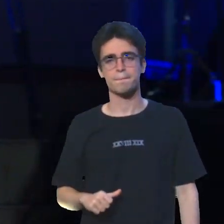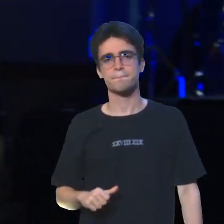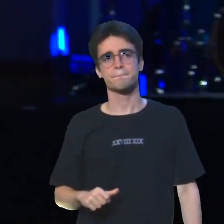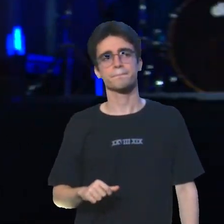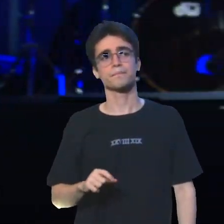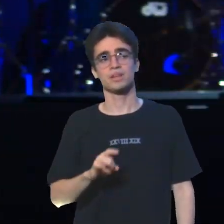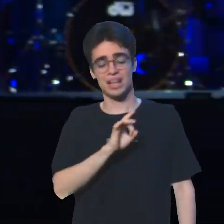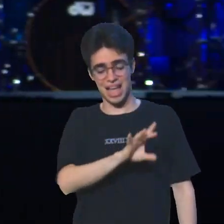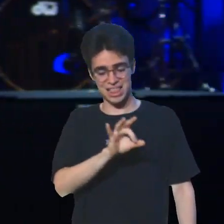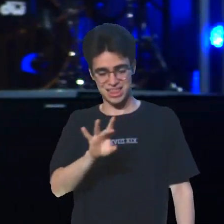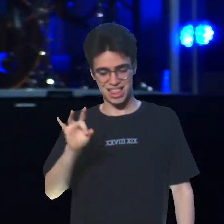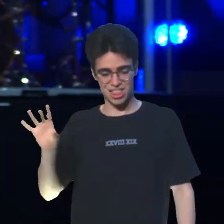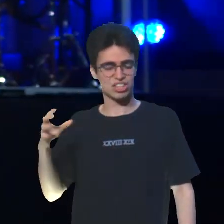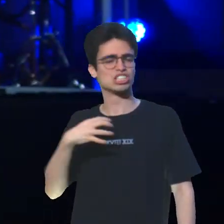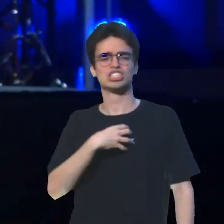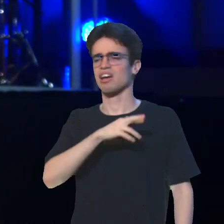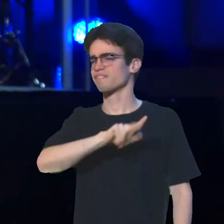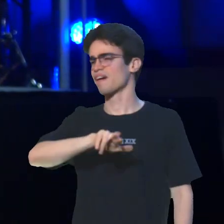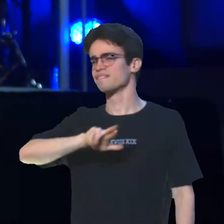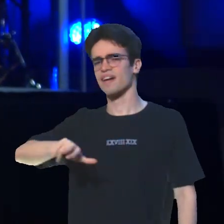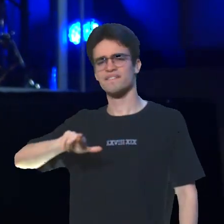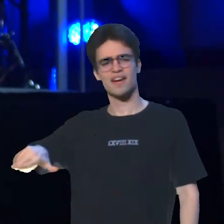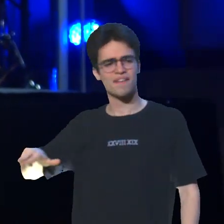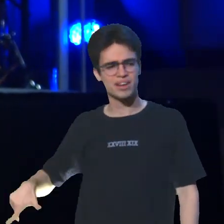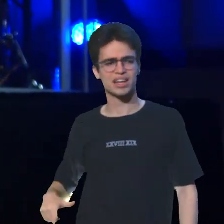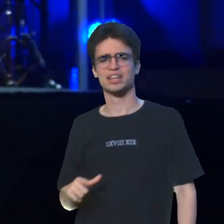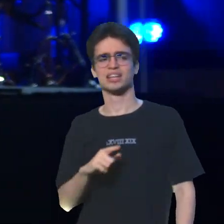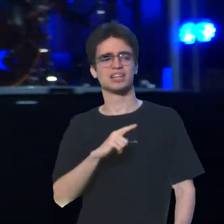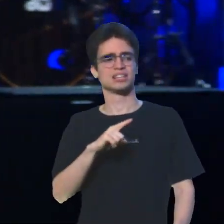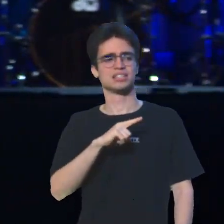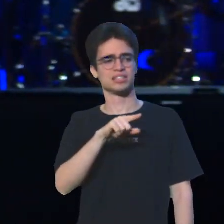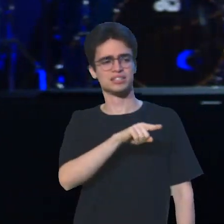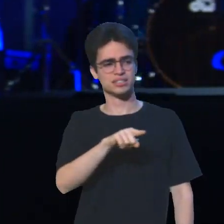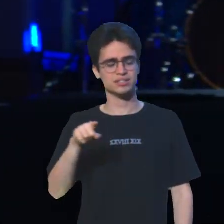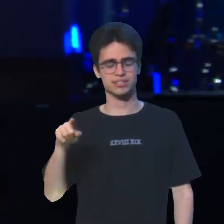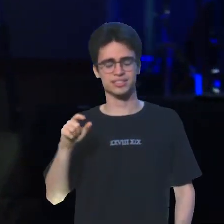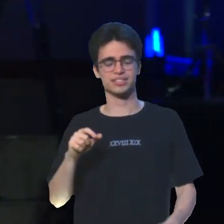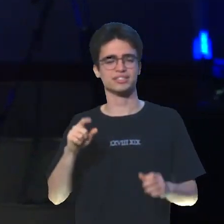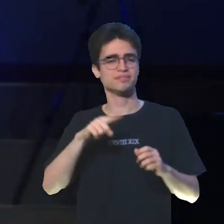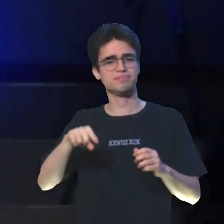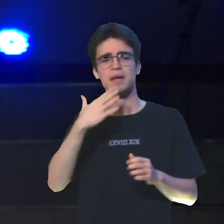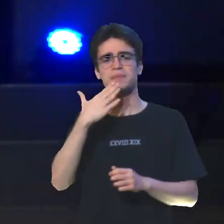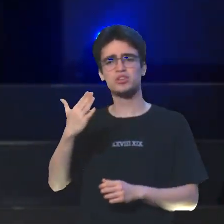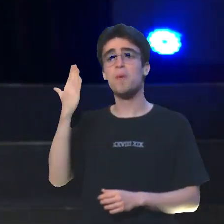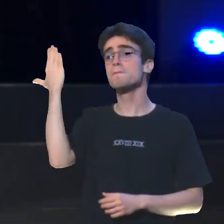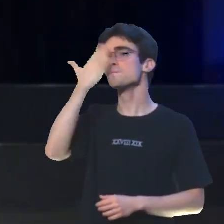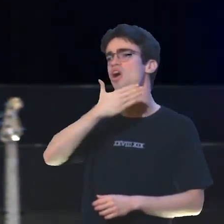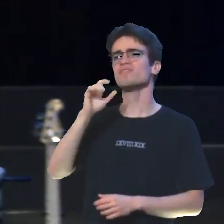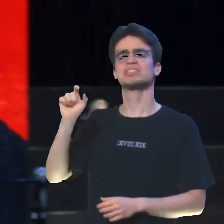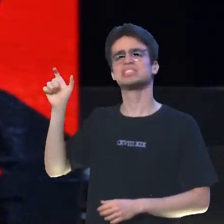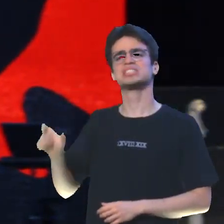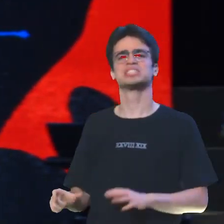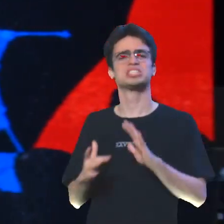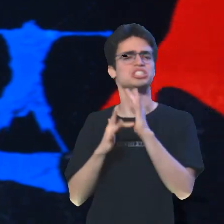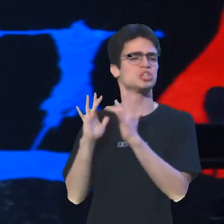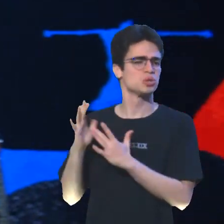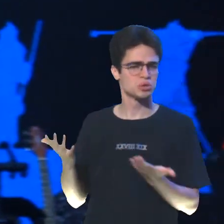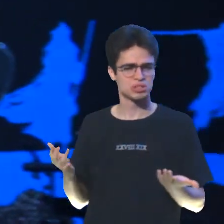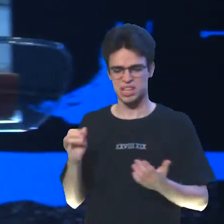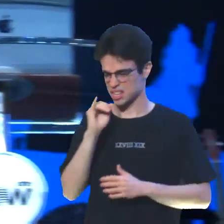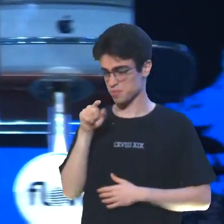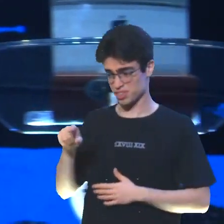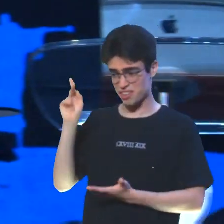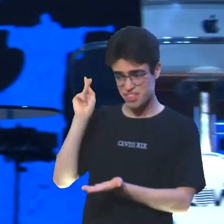e cada um foi de uma maneira diferente, alguns até pediram provas de quem era Jesus. Ah, se você